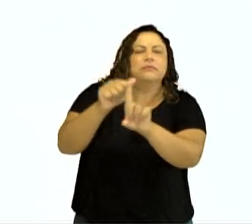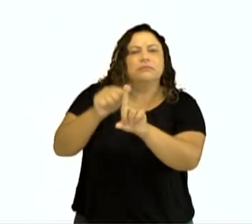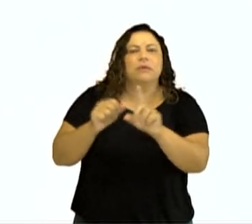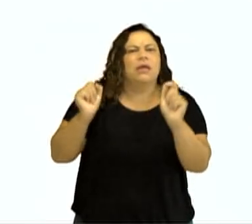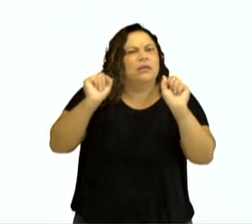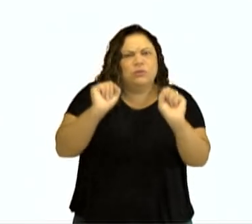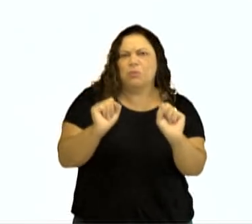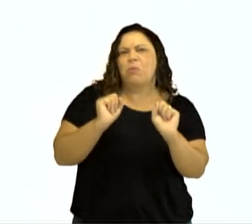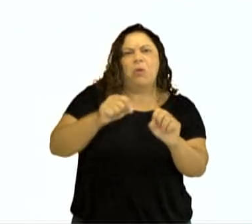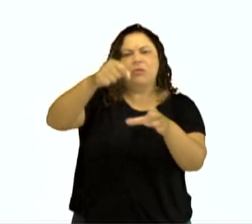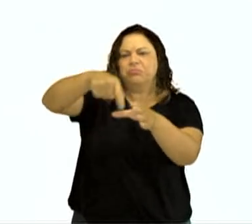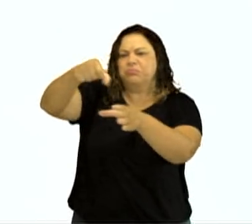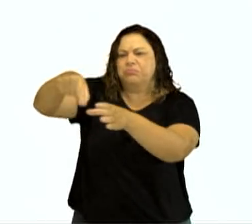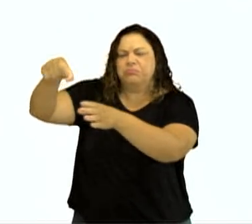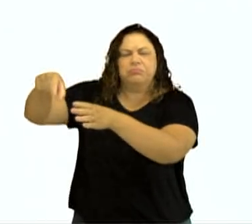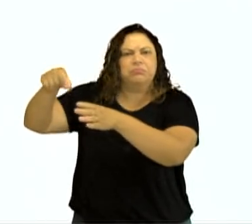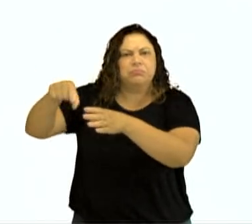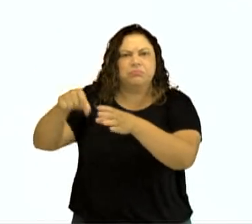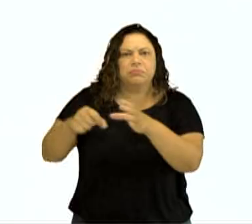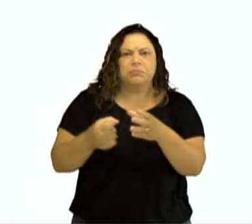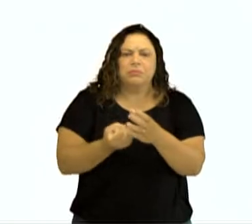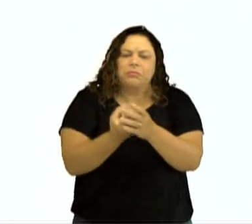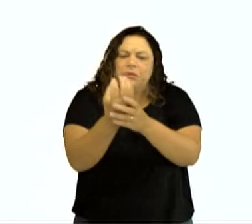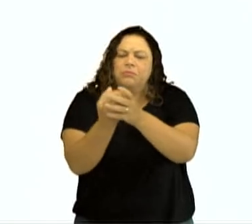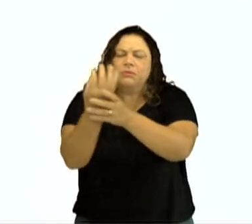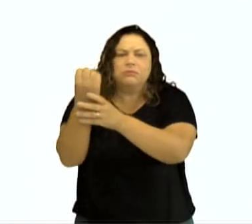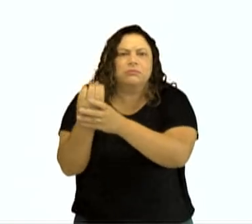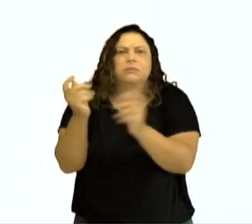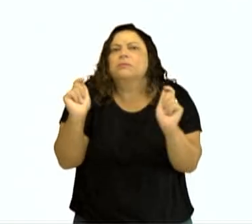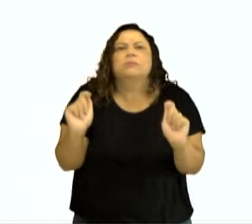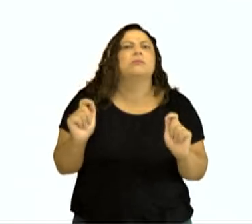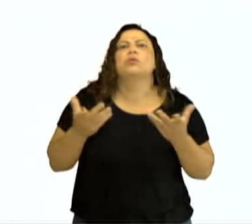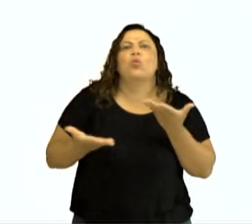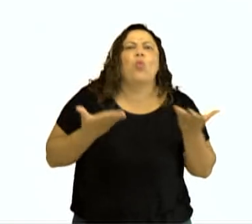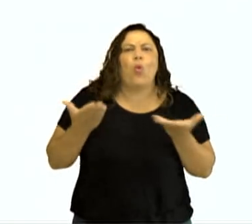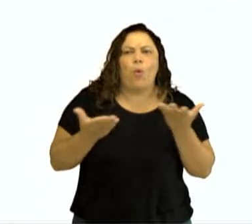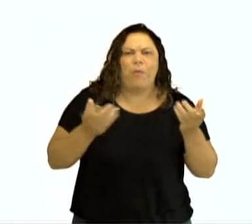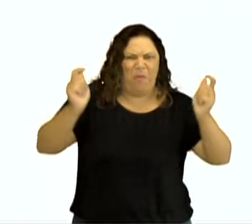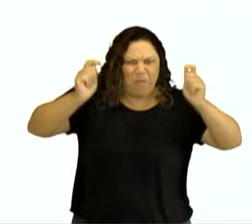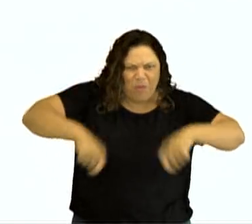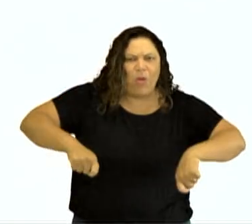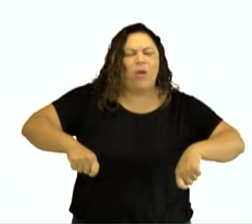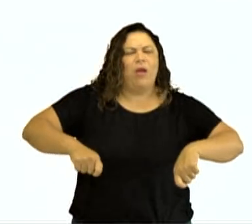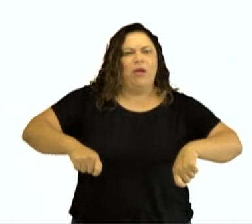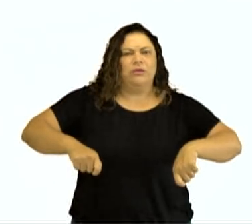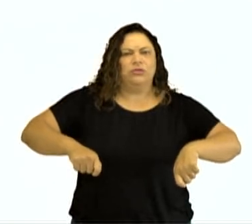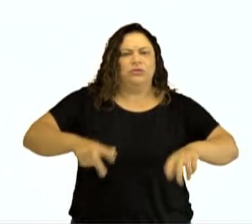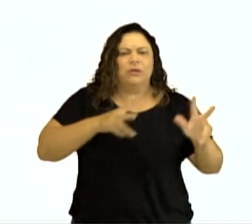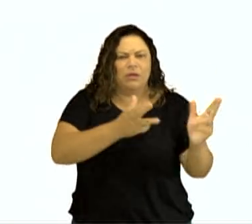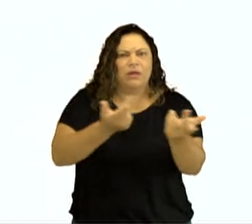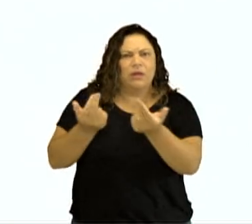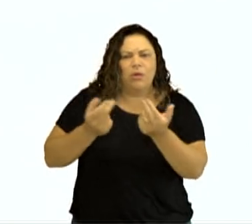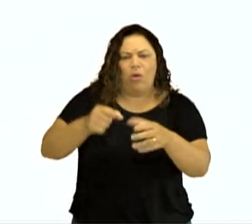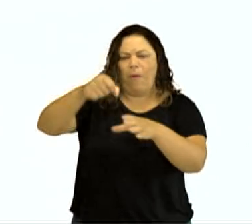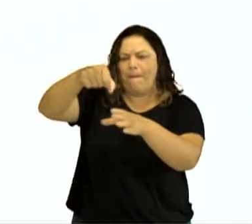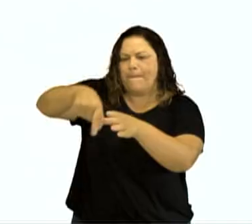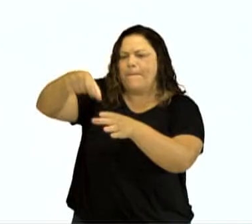colheita? Será que é possível estar colhendo e plantando ao mesmo tempo? Eu posso ao mesmo tempo plantar